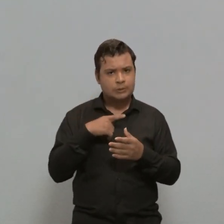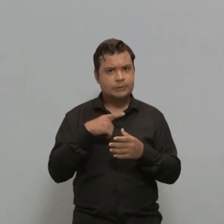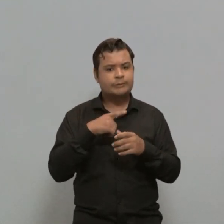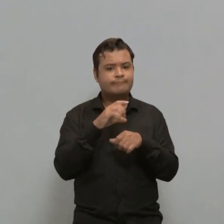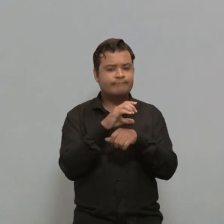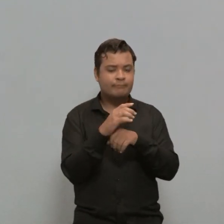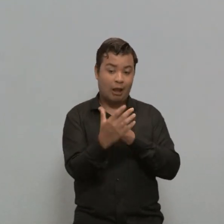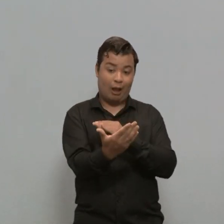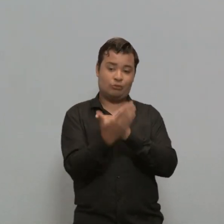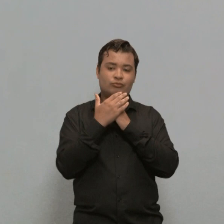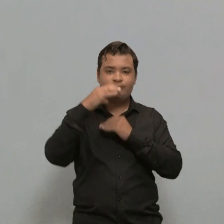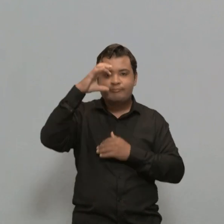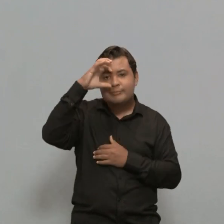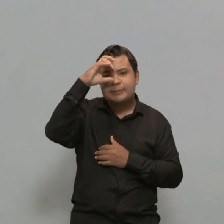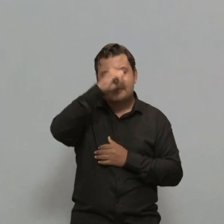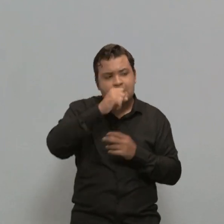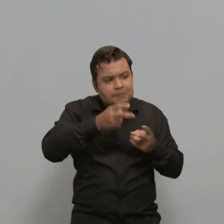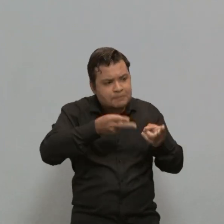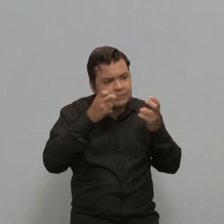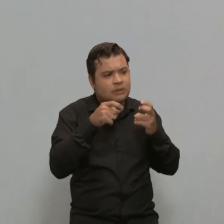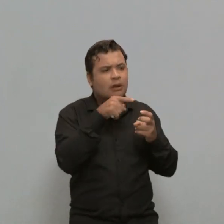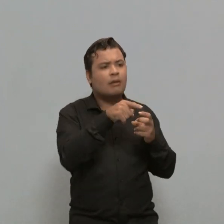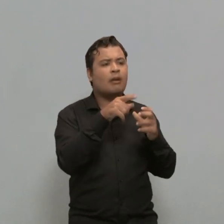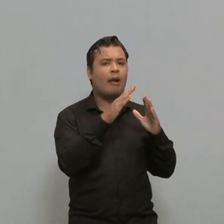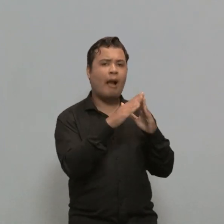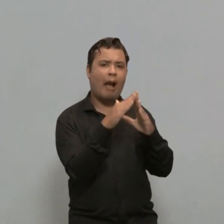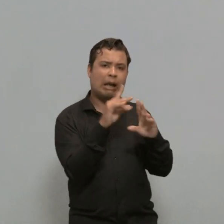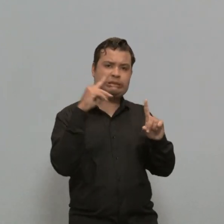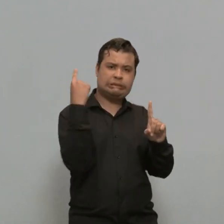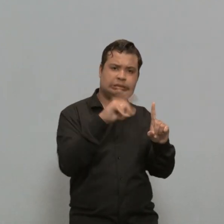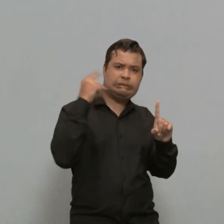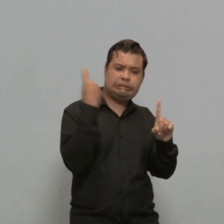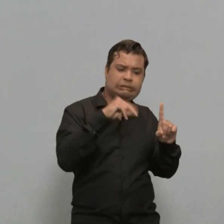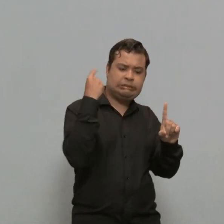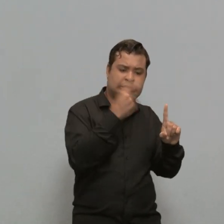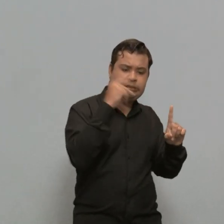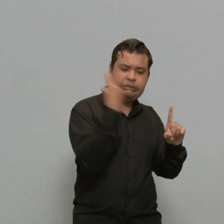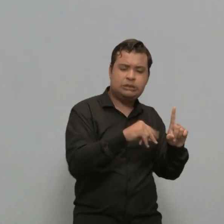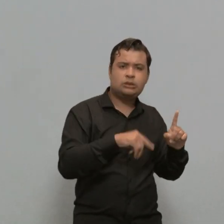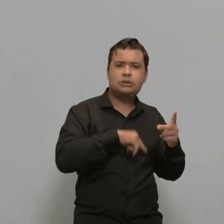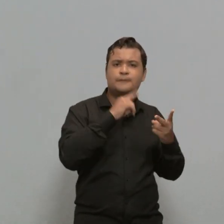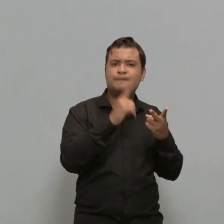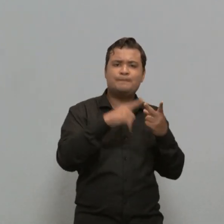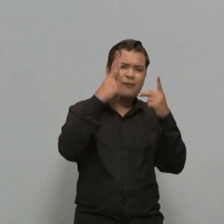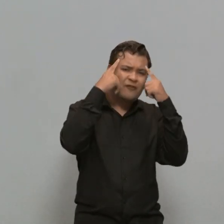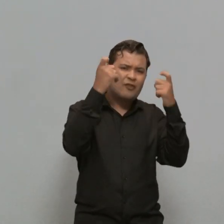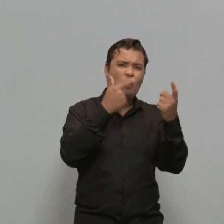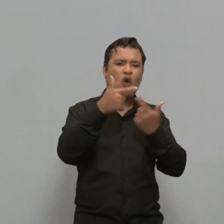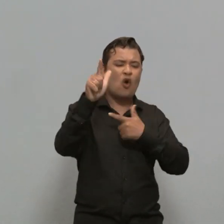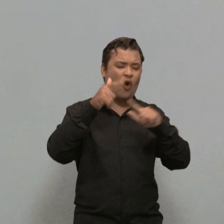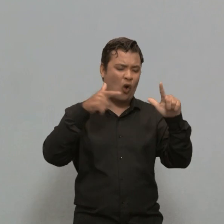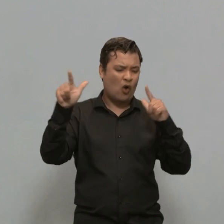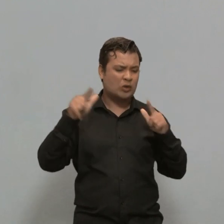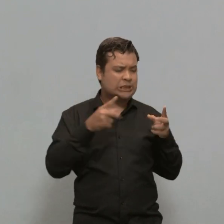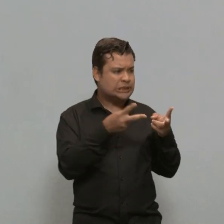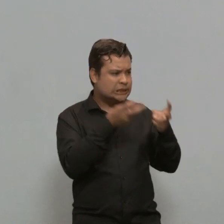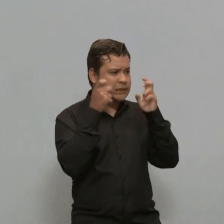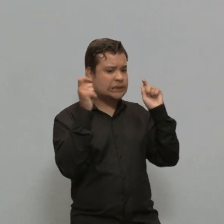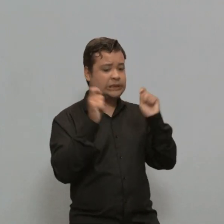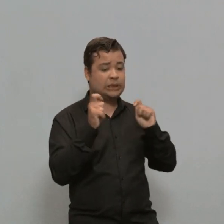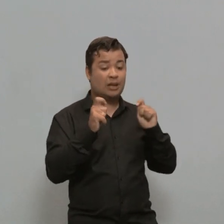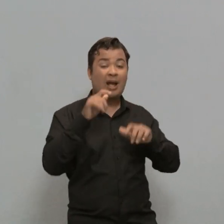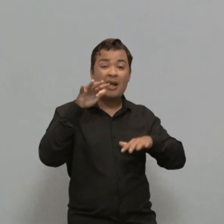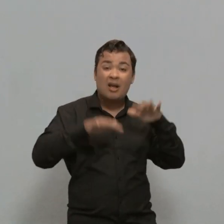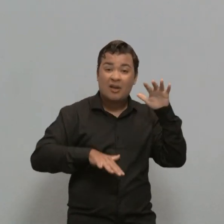sintomas da violência crônica, da violência doméstica, né? Dessa violência grave cometida, na grande maioria, né, pelos